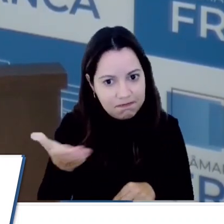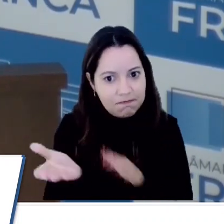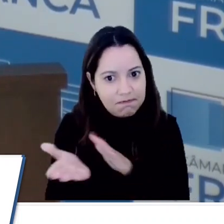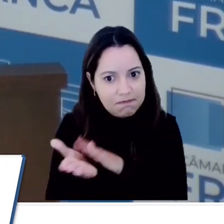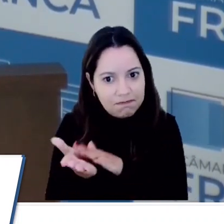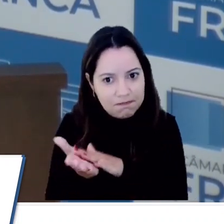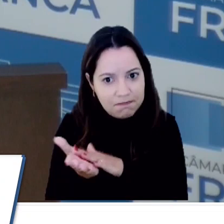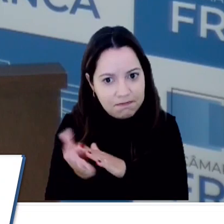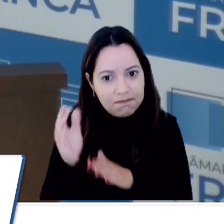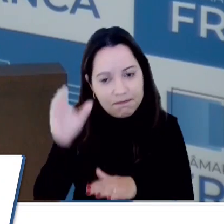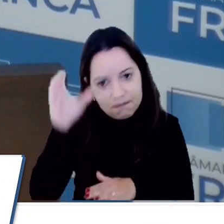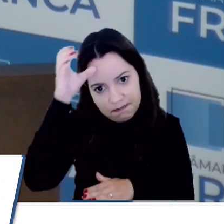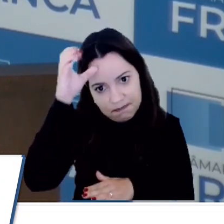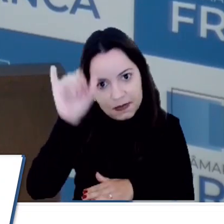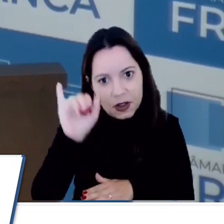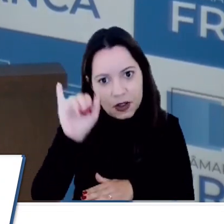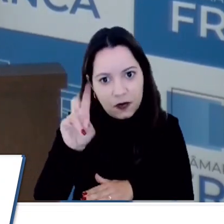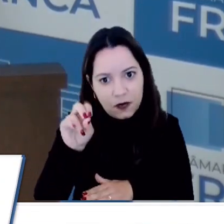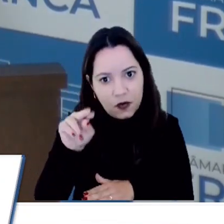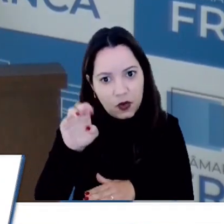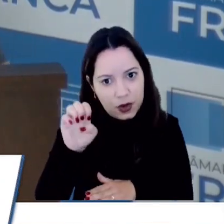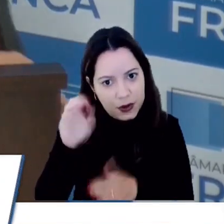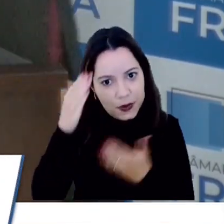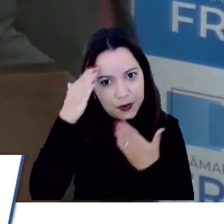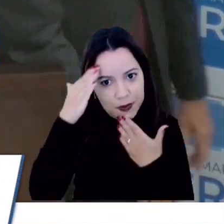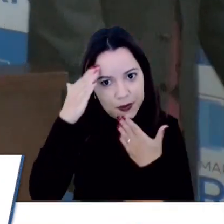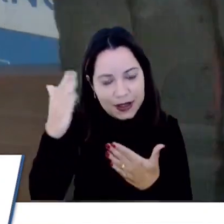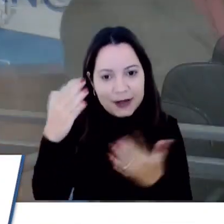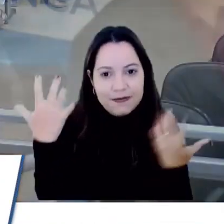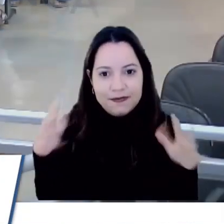Ivone, tá? Muito obrigado.